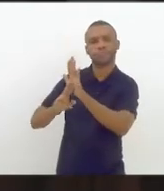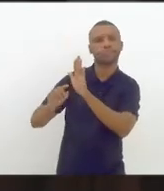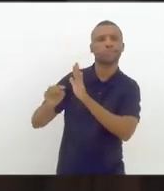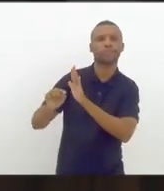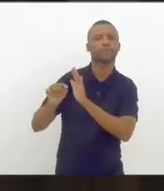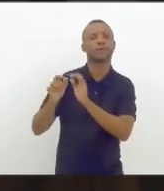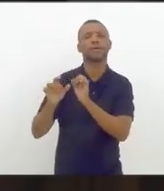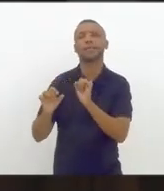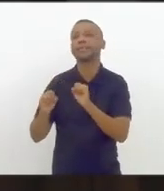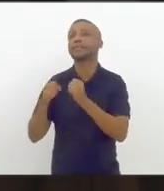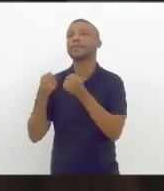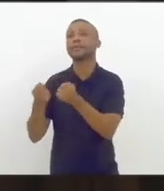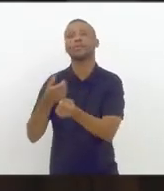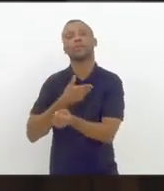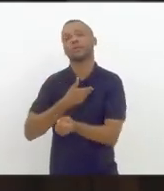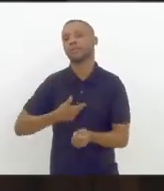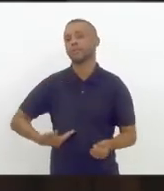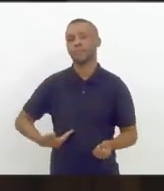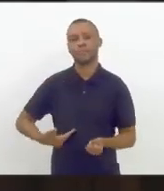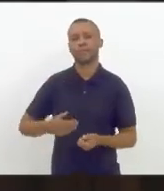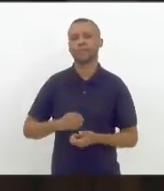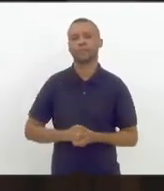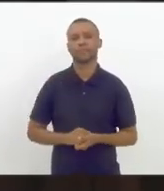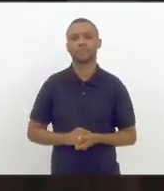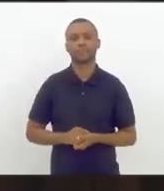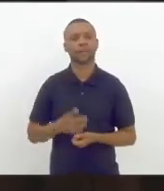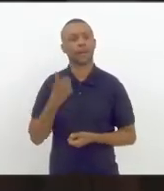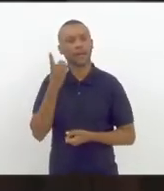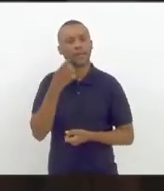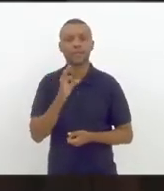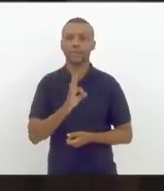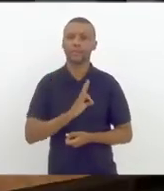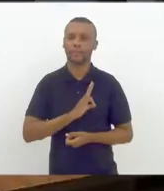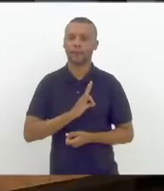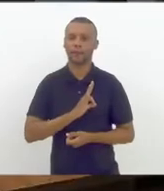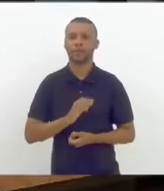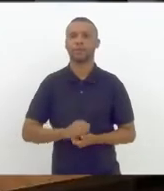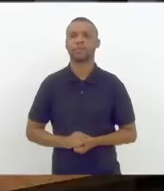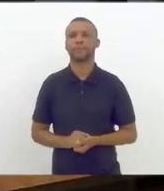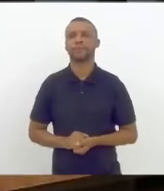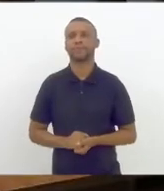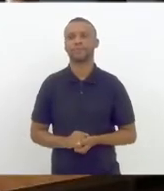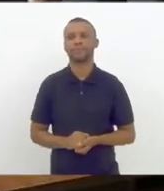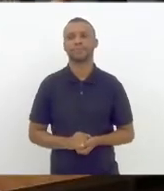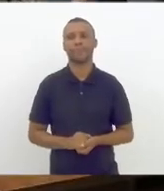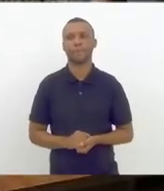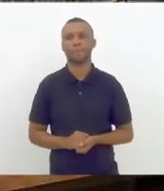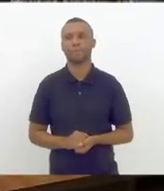de Segurança Pública, deputada Marta Rocha.